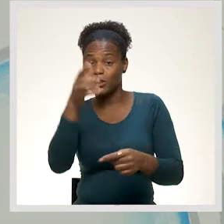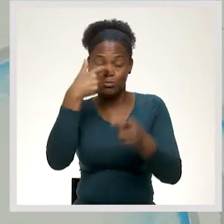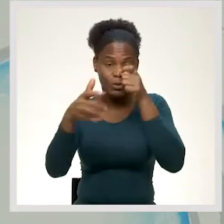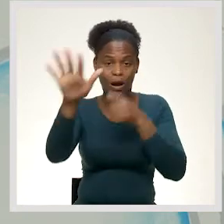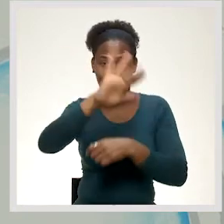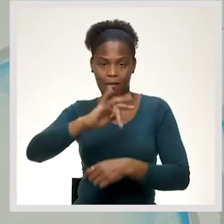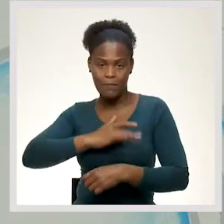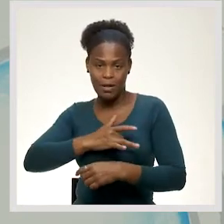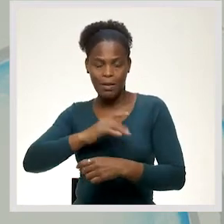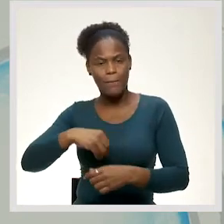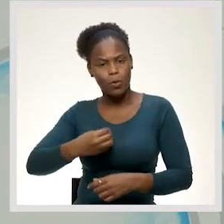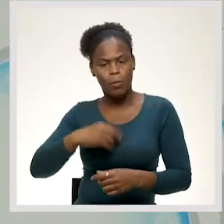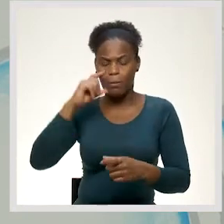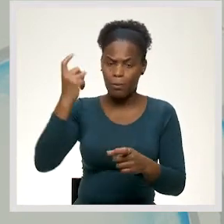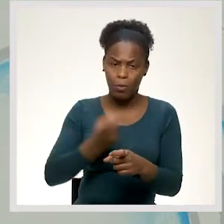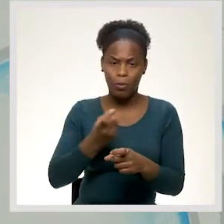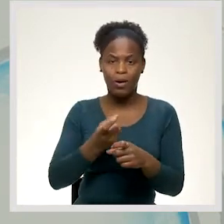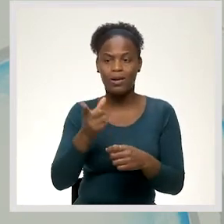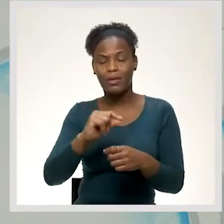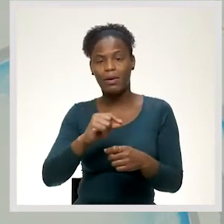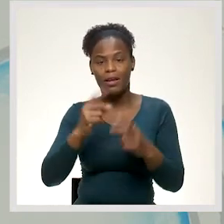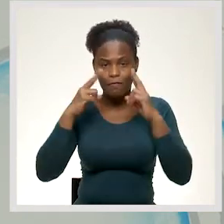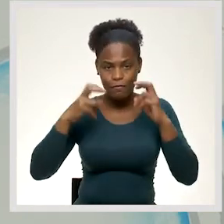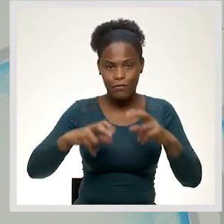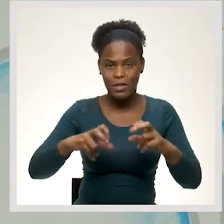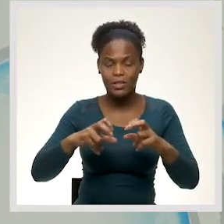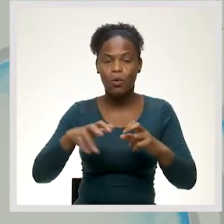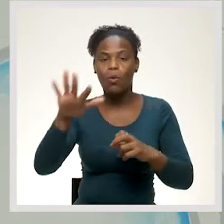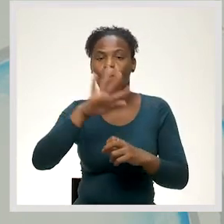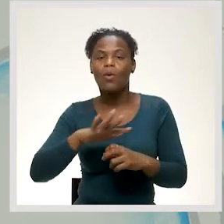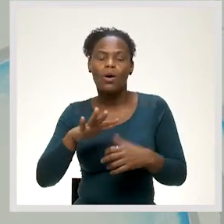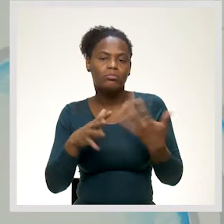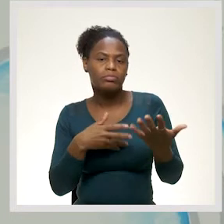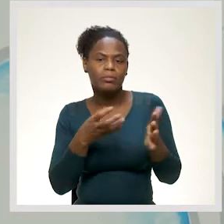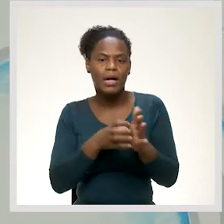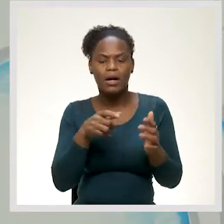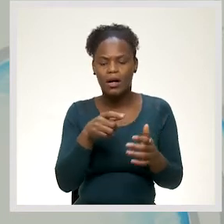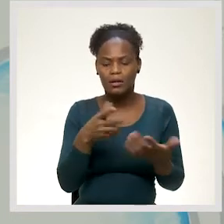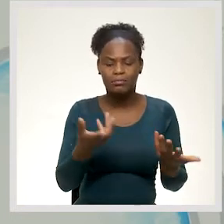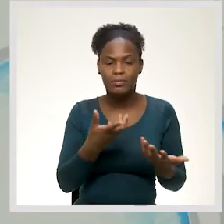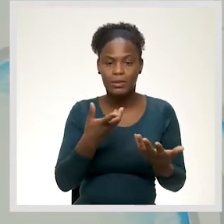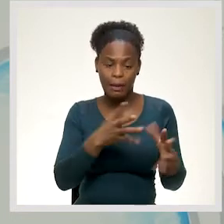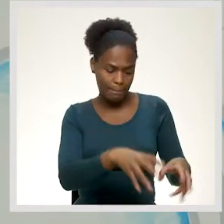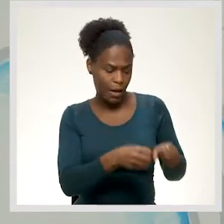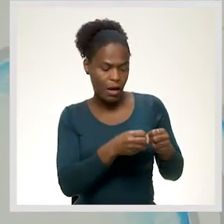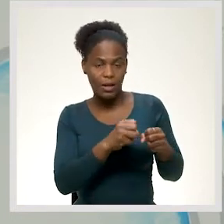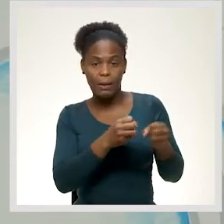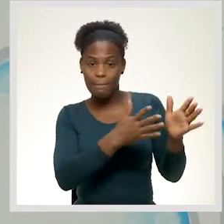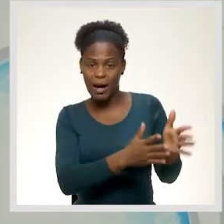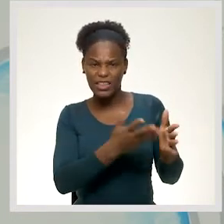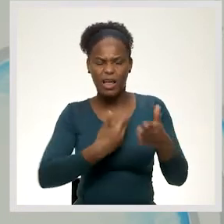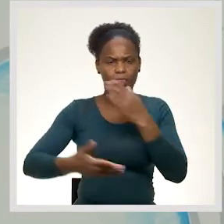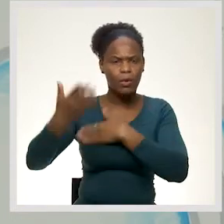preocupam-se em procurar e em investigar o folclórico, em recuperar uma parte da